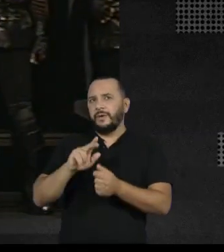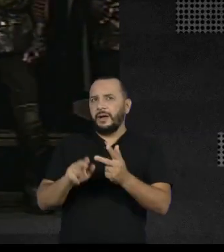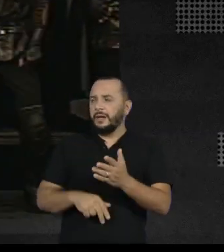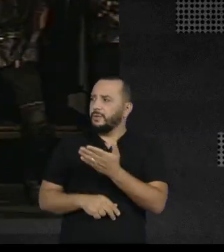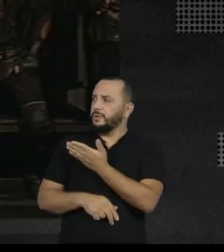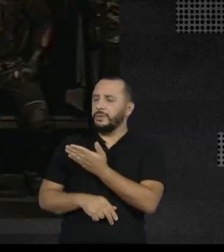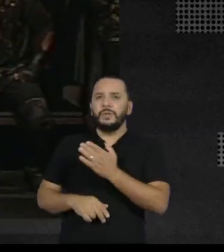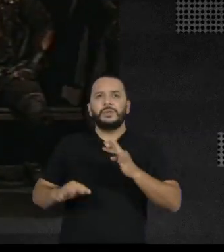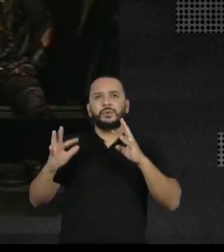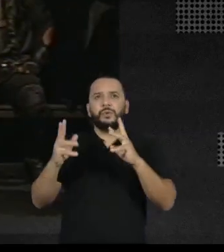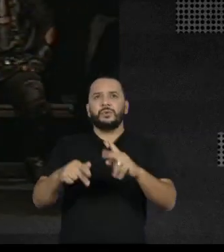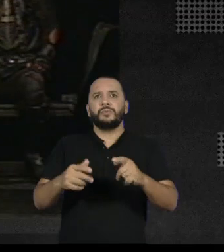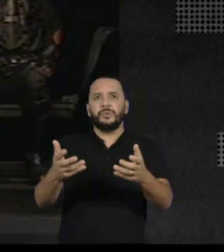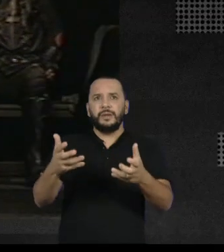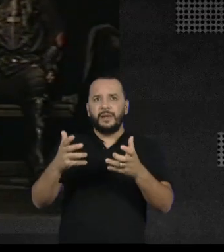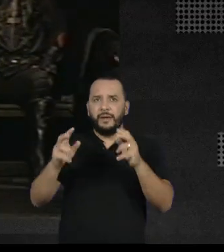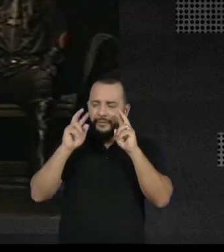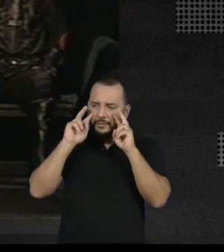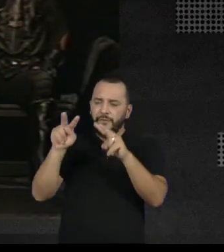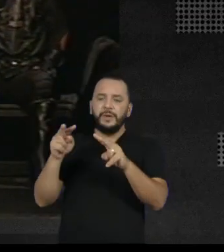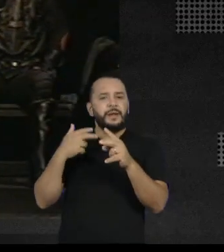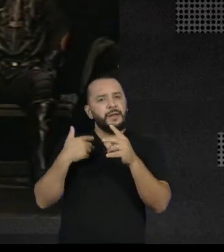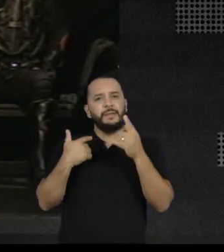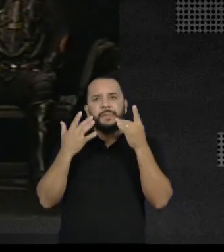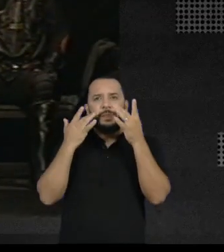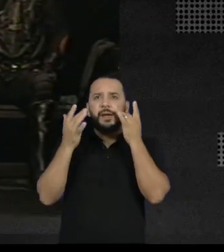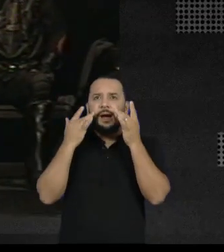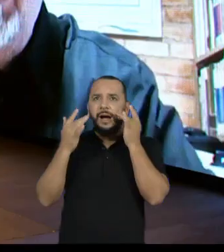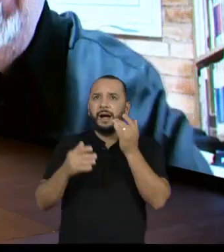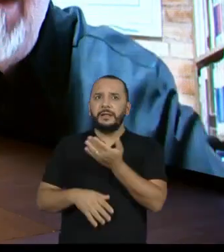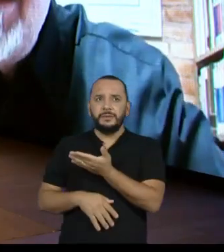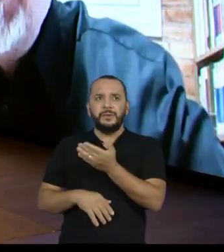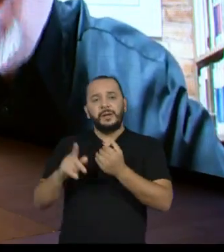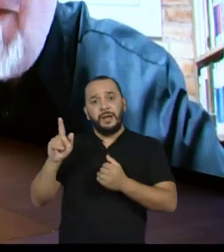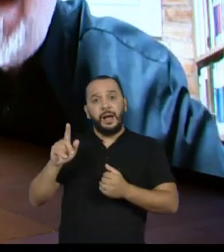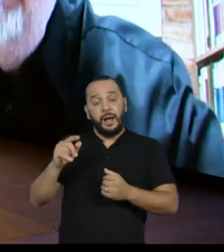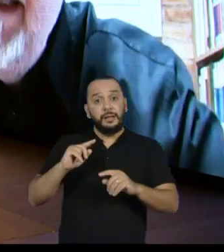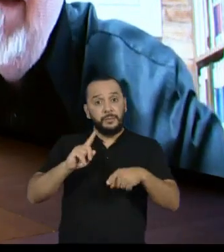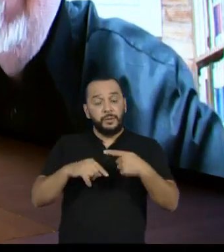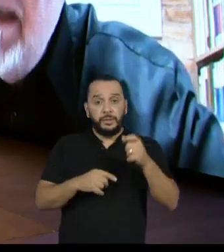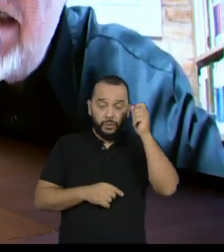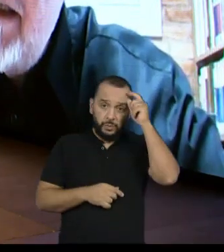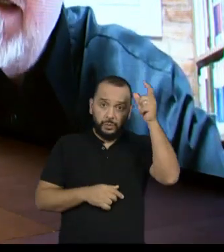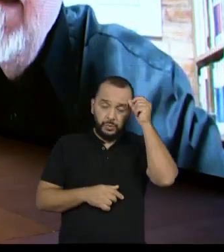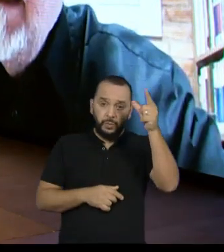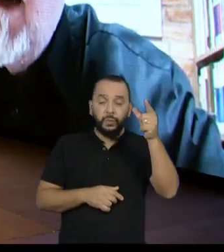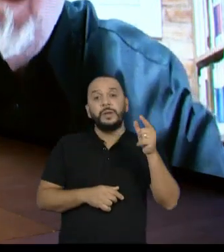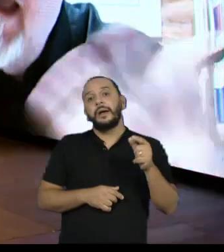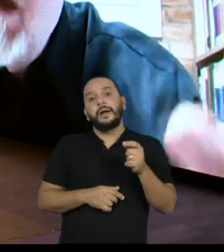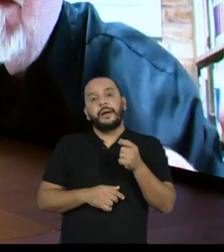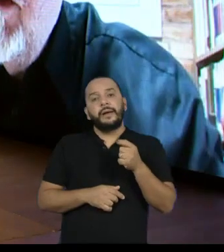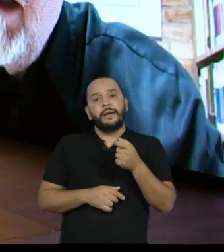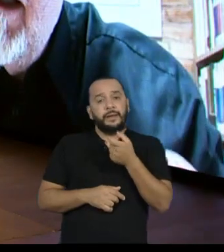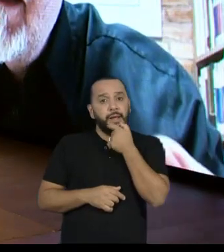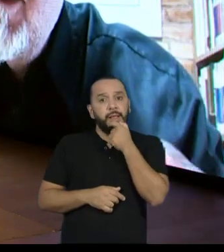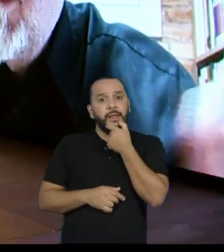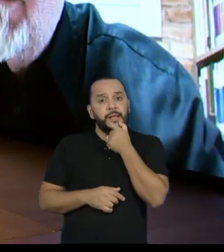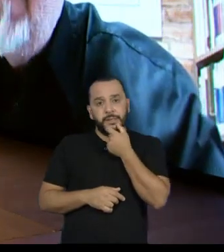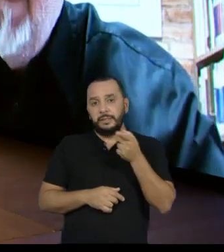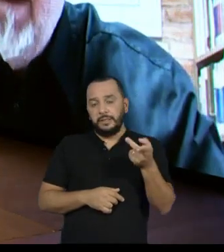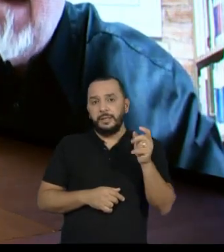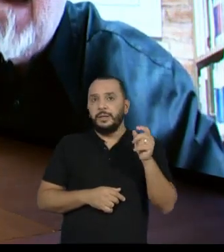um Macbeth com o Fagundes, a Vera Fischer, o Paulo Goulart, o Estênio Garcia.